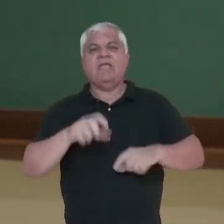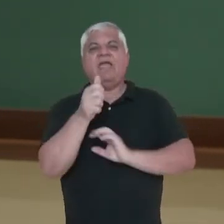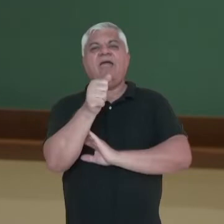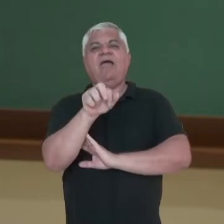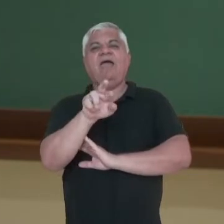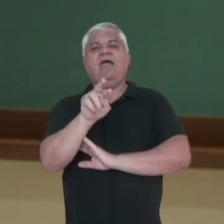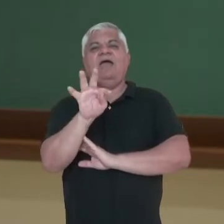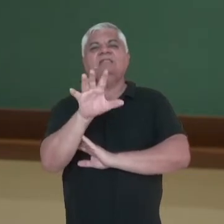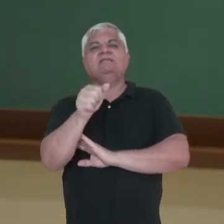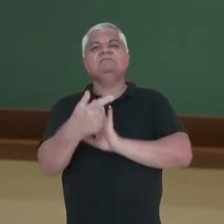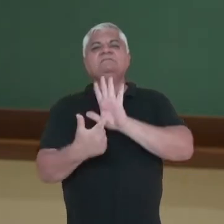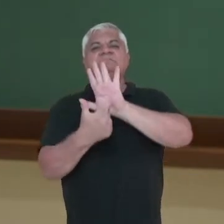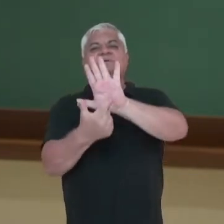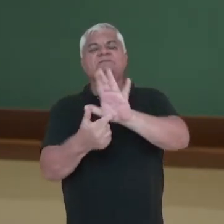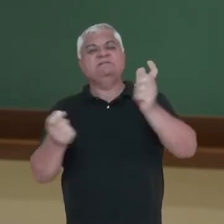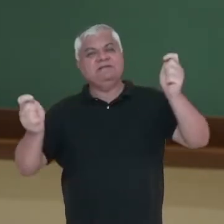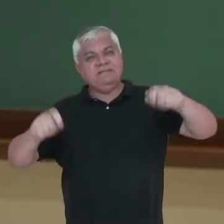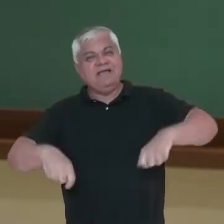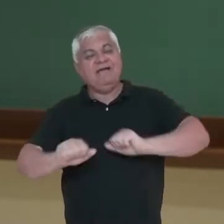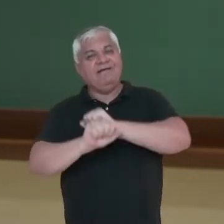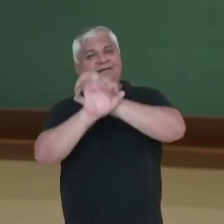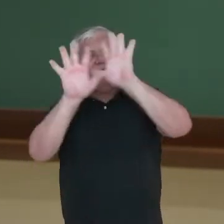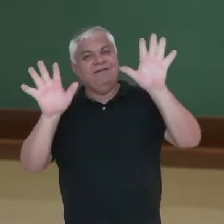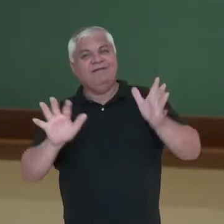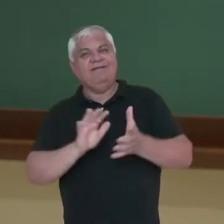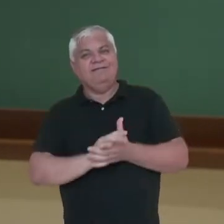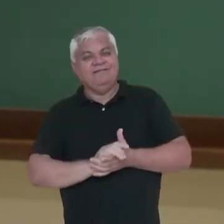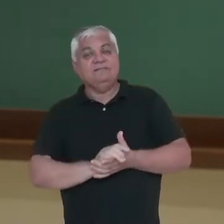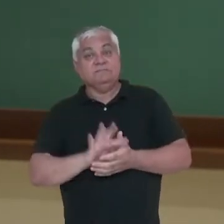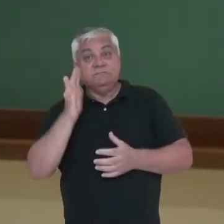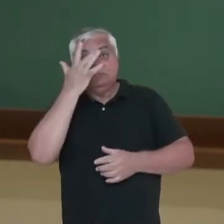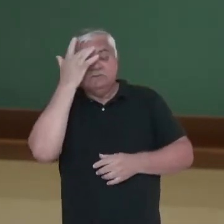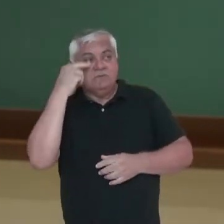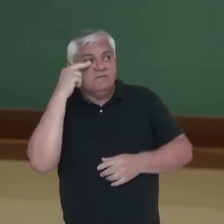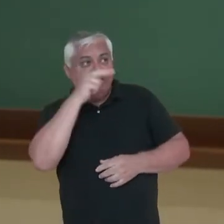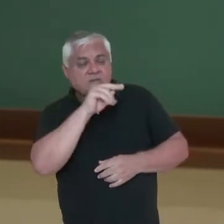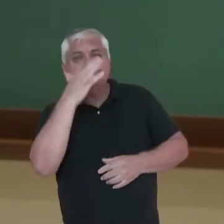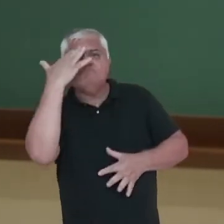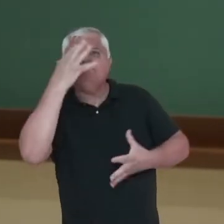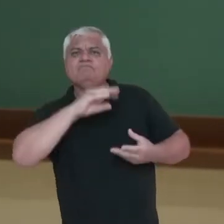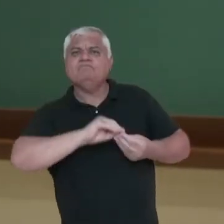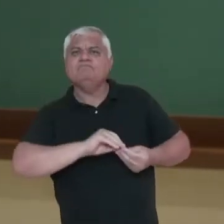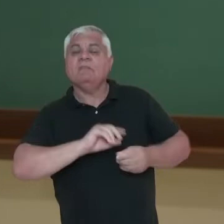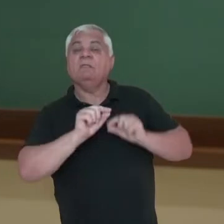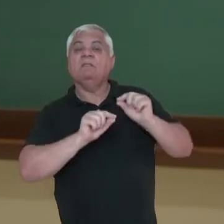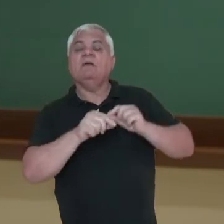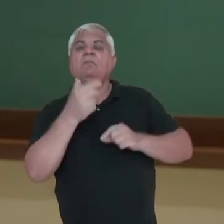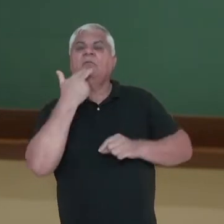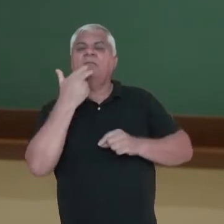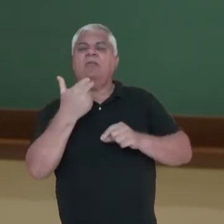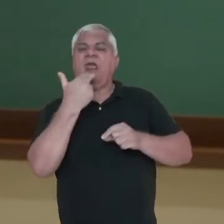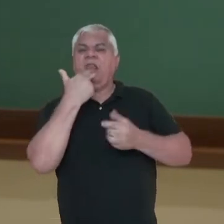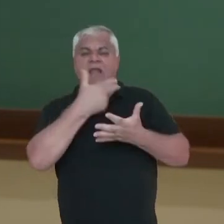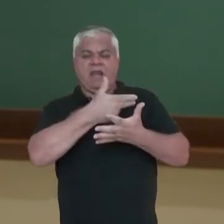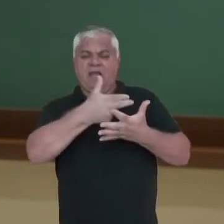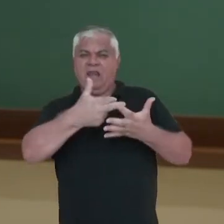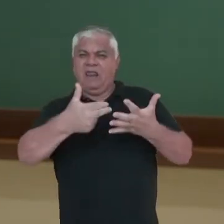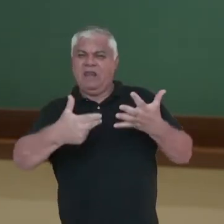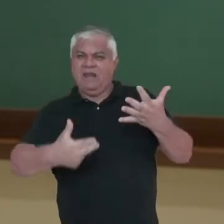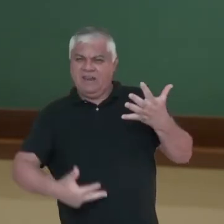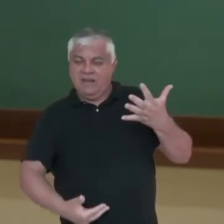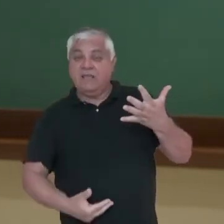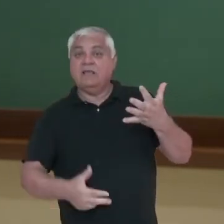no mundo só para transmitir uma coisa muito clara para pessoa para que a pessoa tem uma falsa compreensão então a Multi as múltiplas linguagens a se une